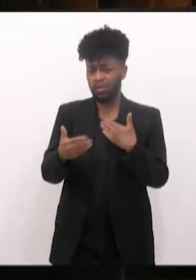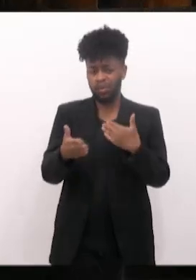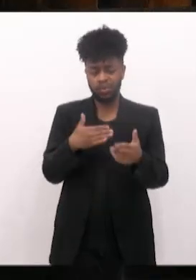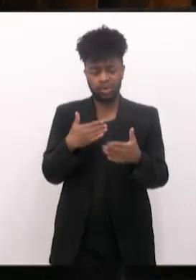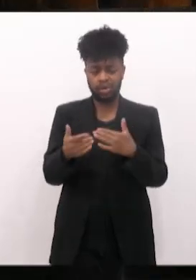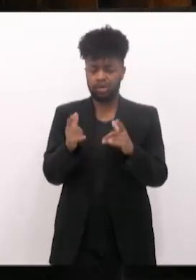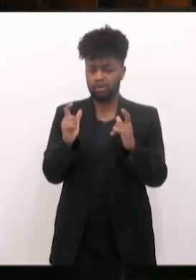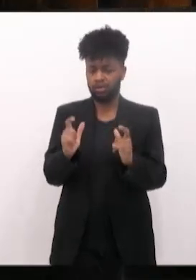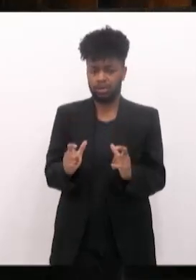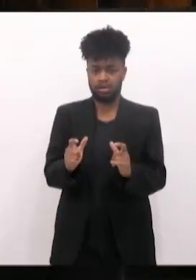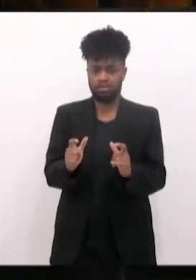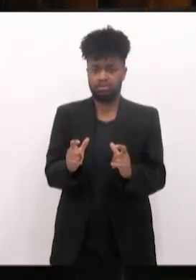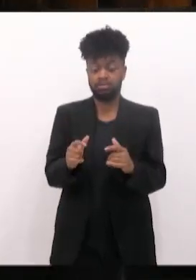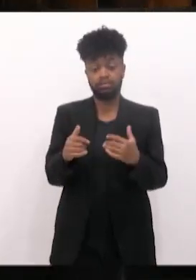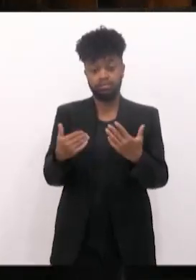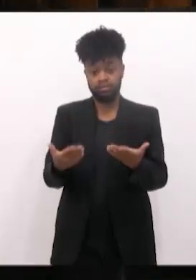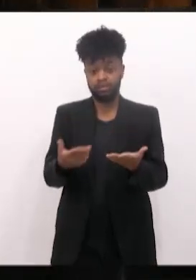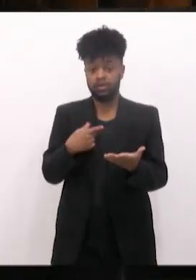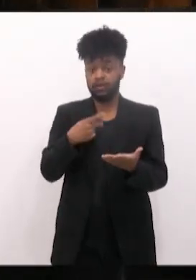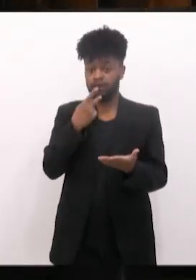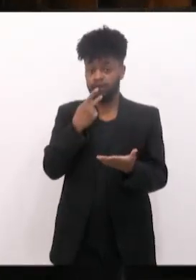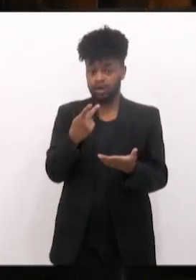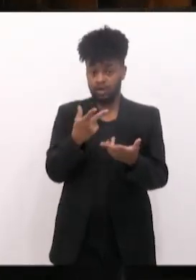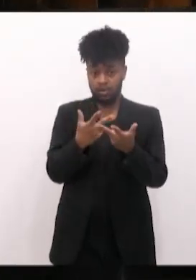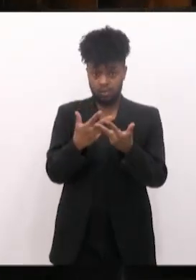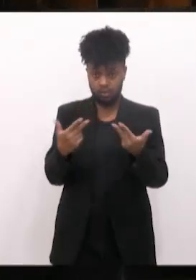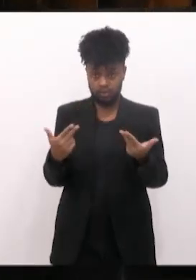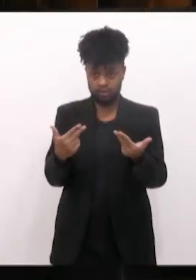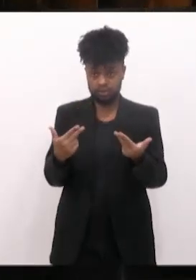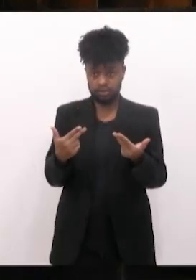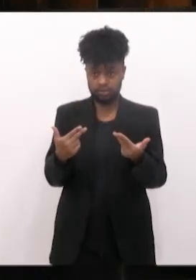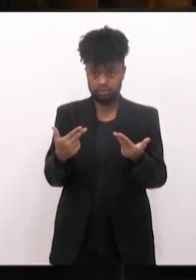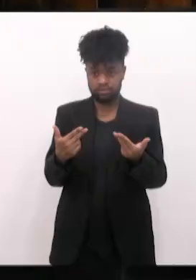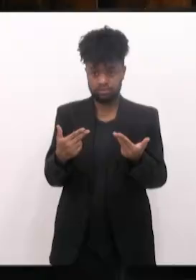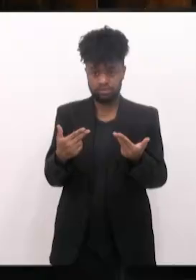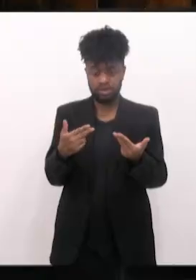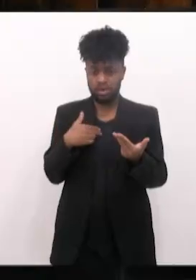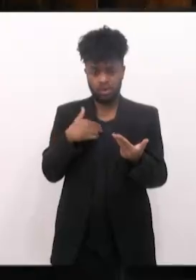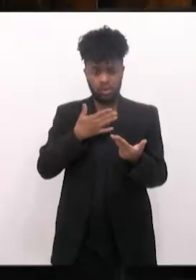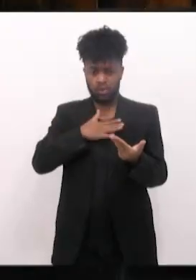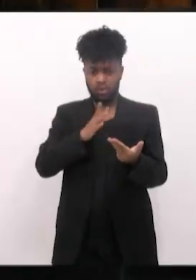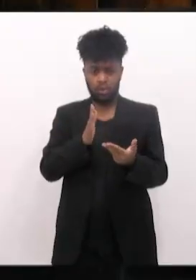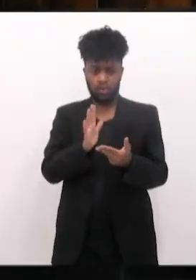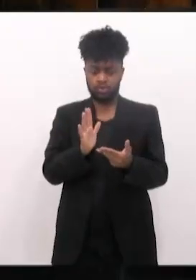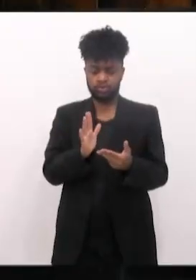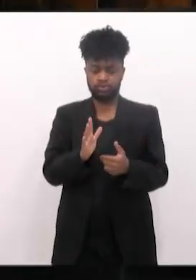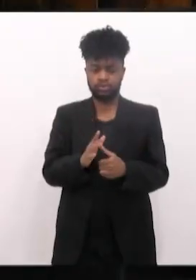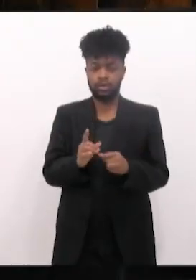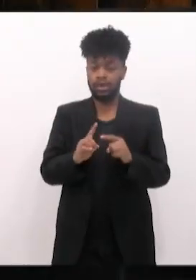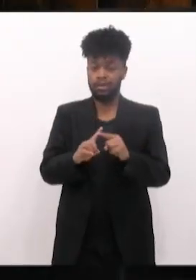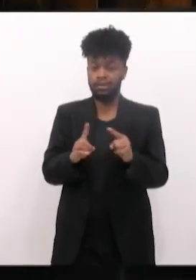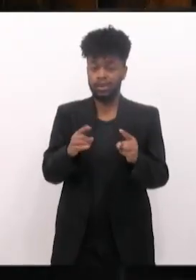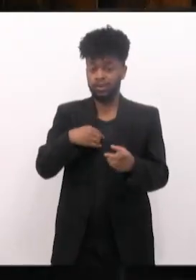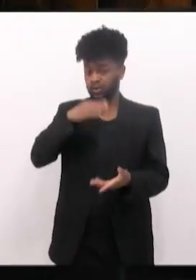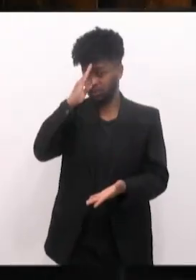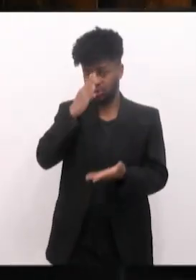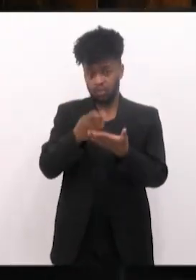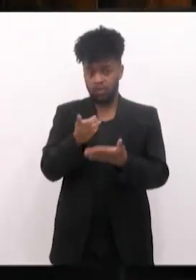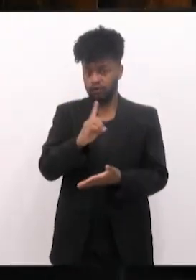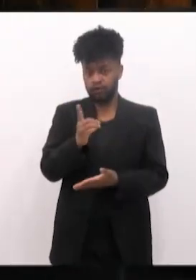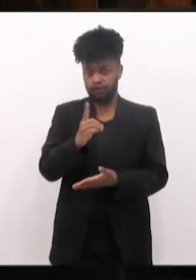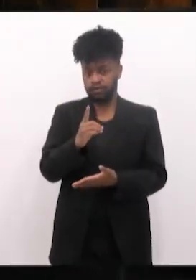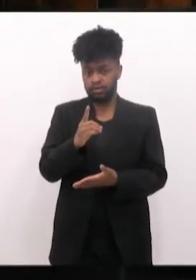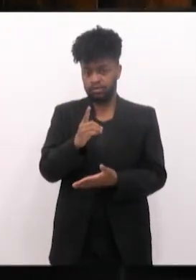lugar. E aí eu vou falar uma coisa que me desagrada, mas eu não confio no comando